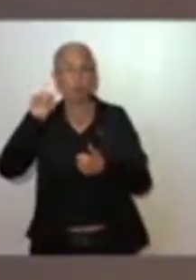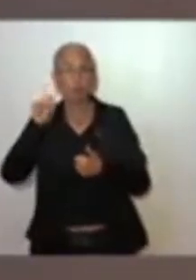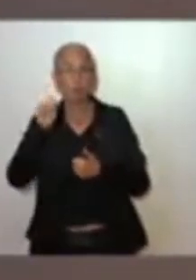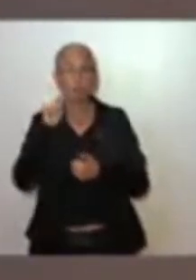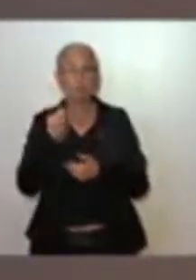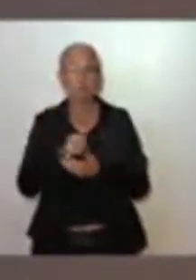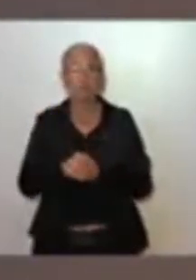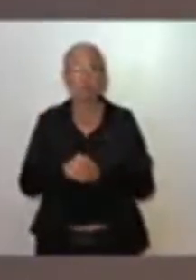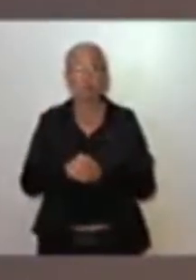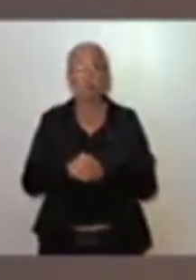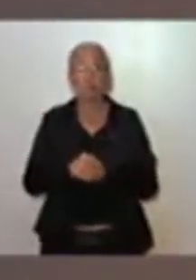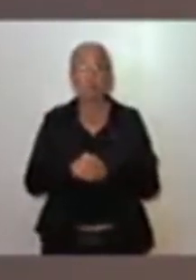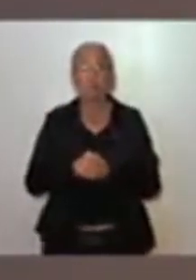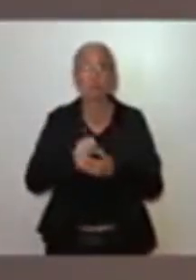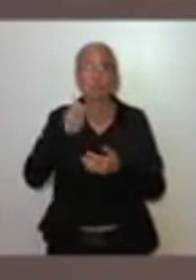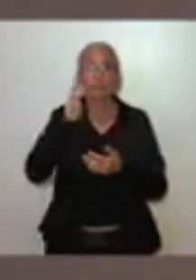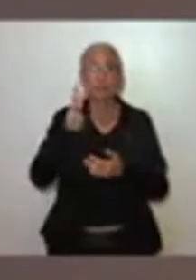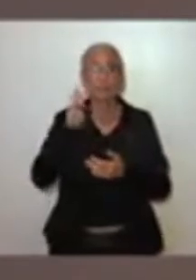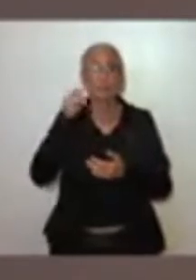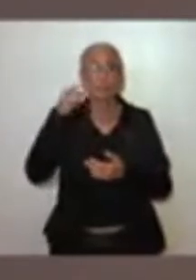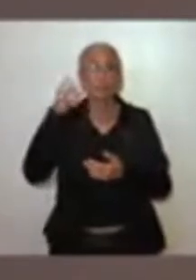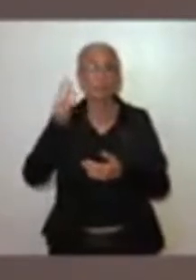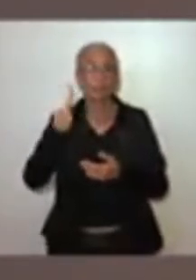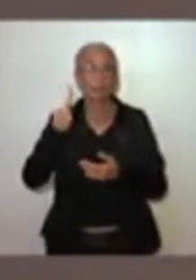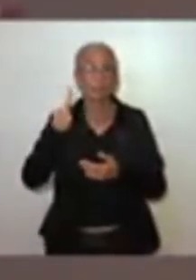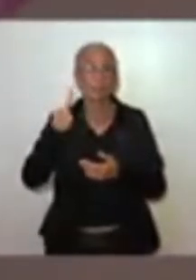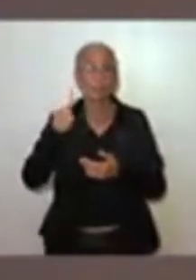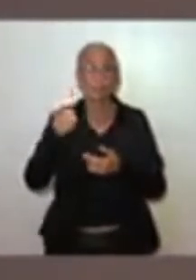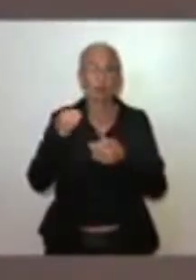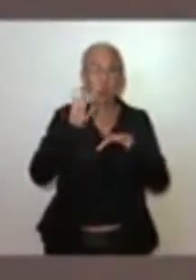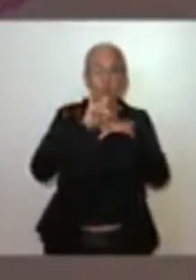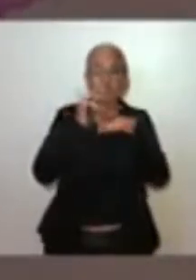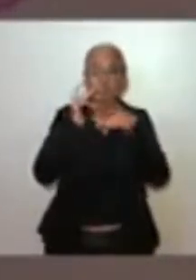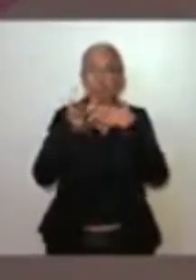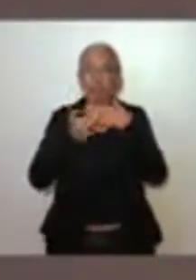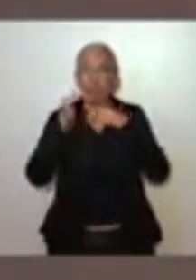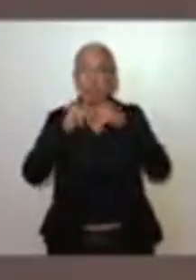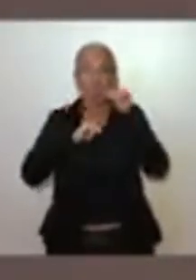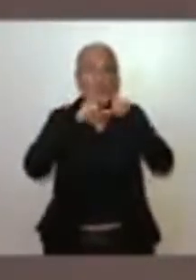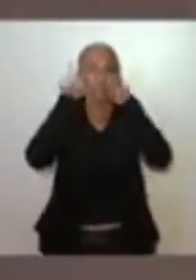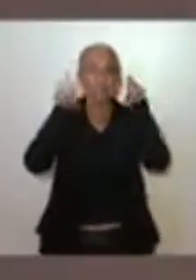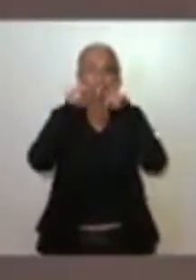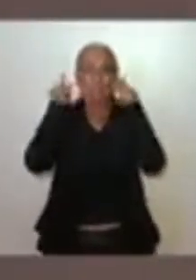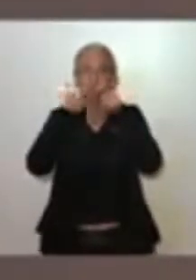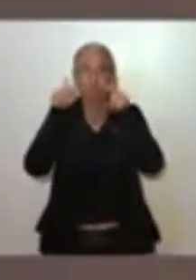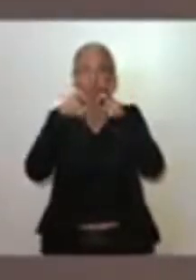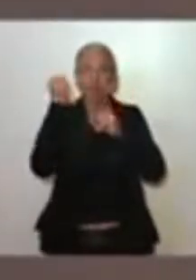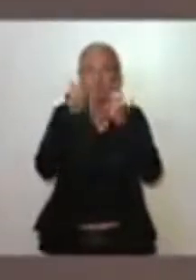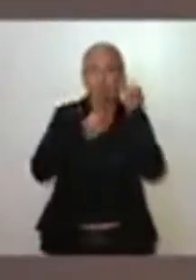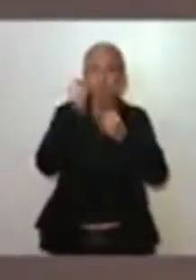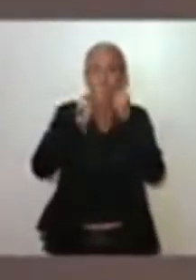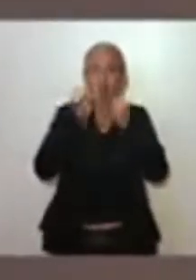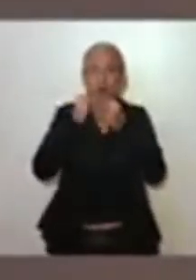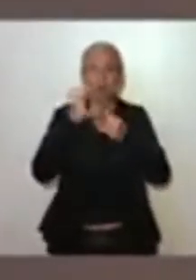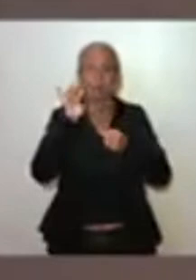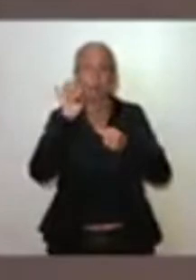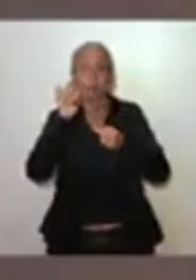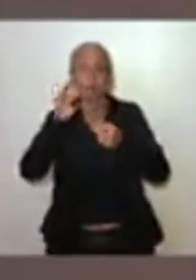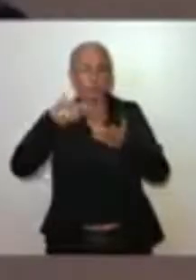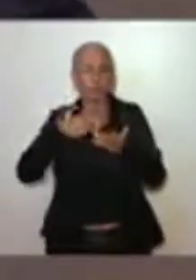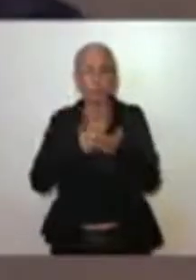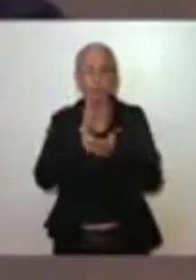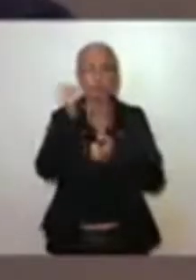e da impressão em 3D da Computação quântica da internet das coisas dos carros autônomos